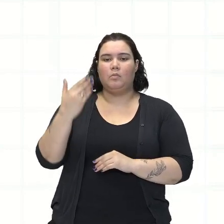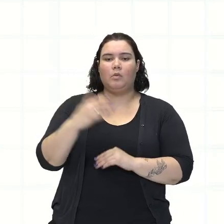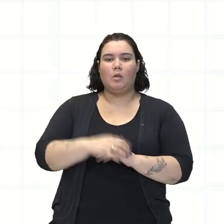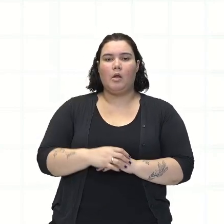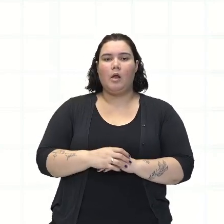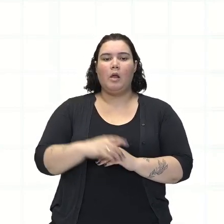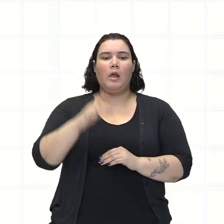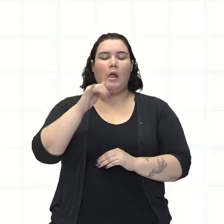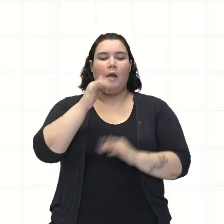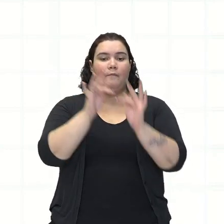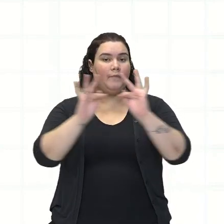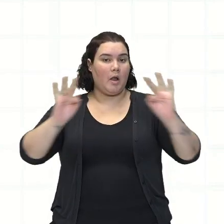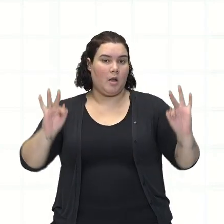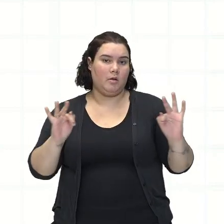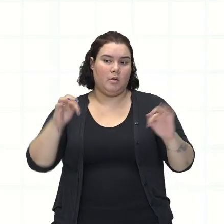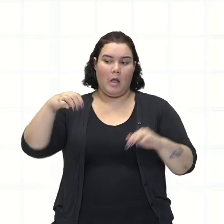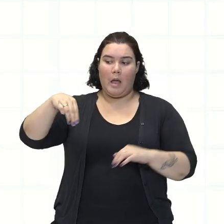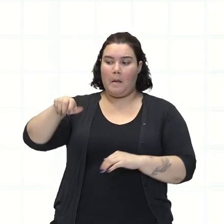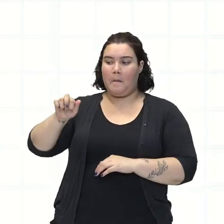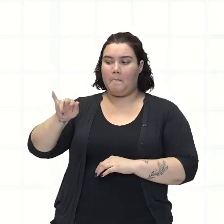possui redes sociais?